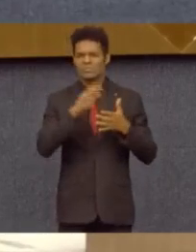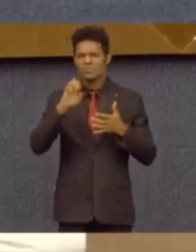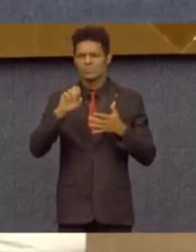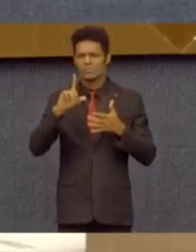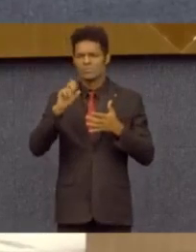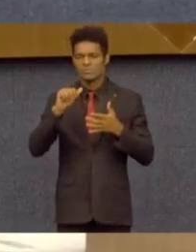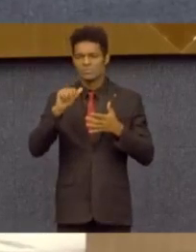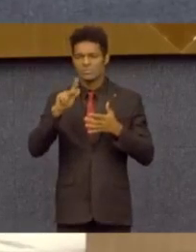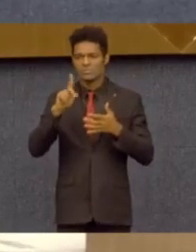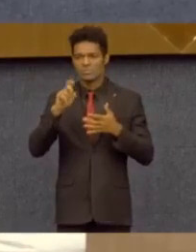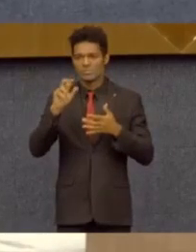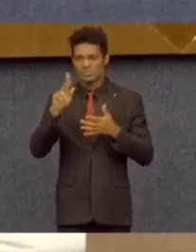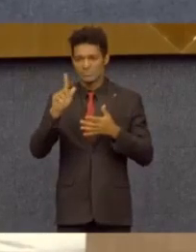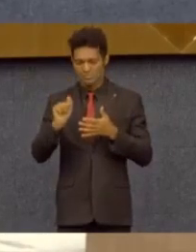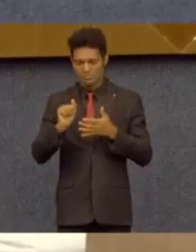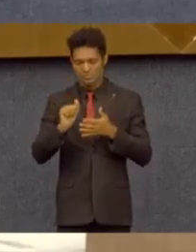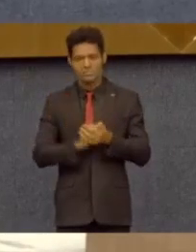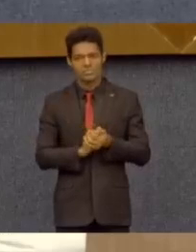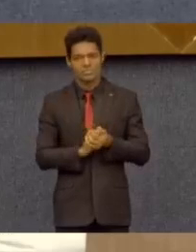de Souza,